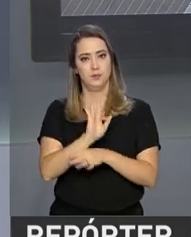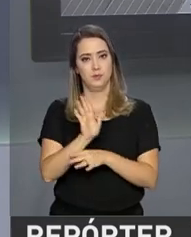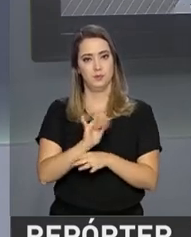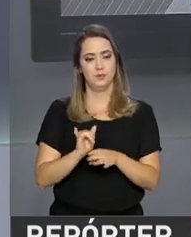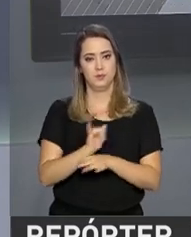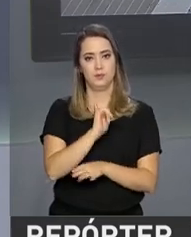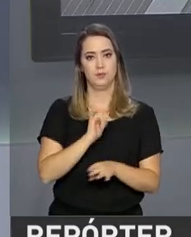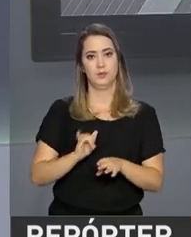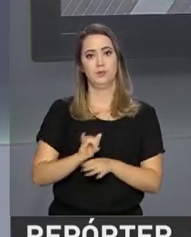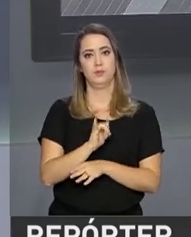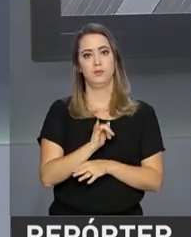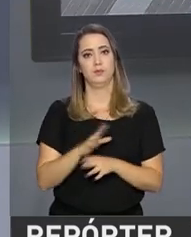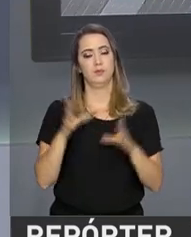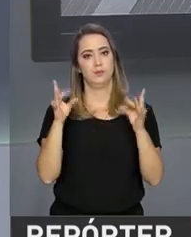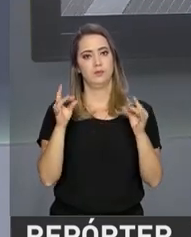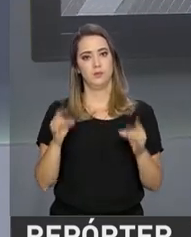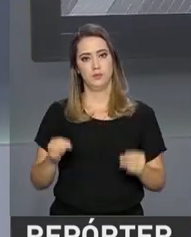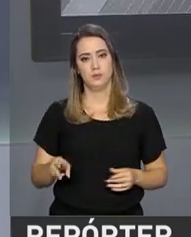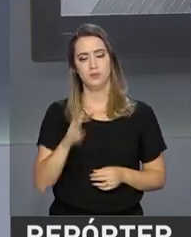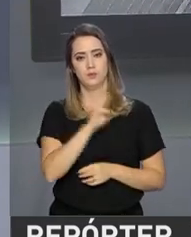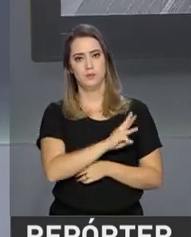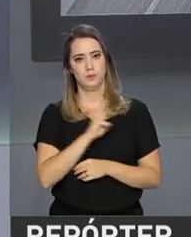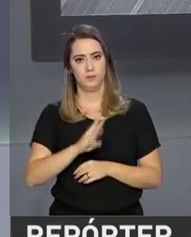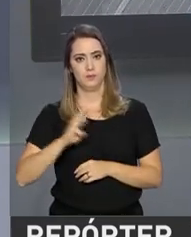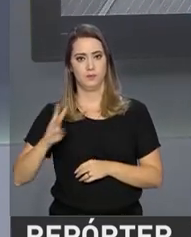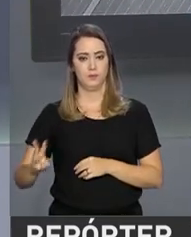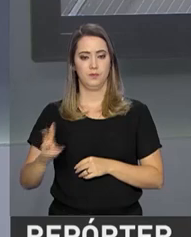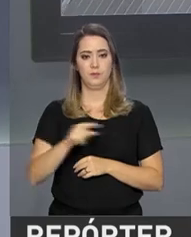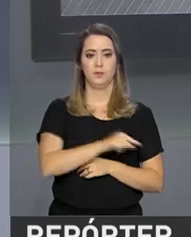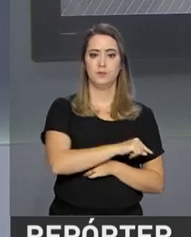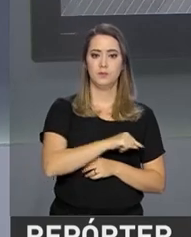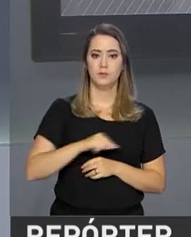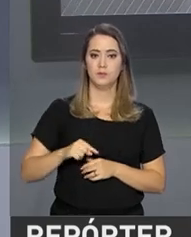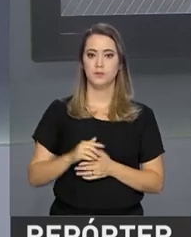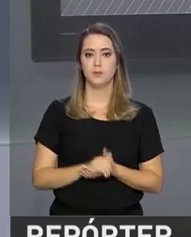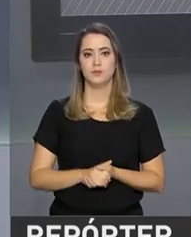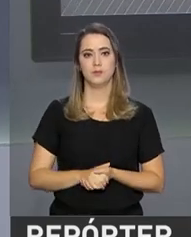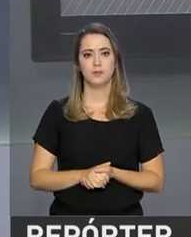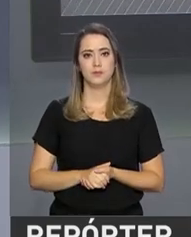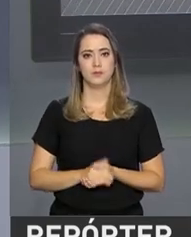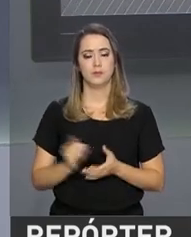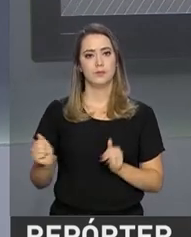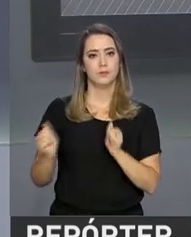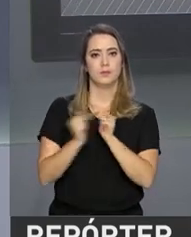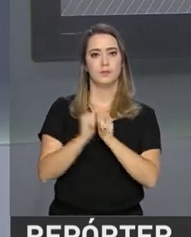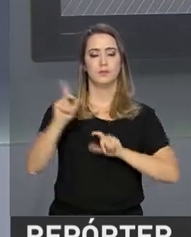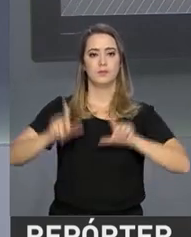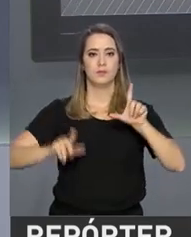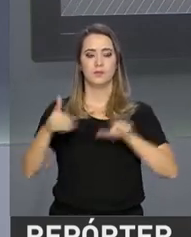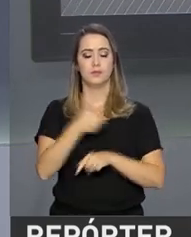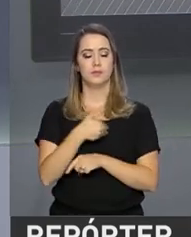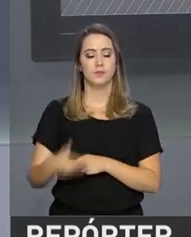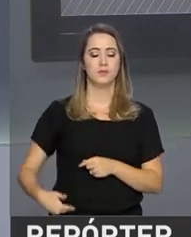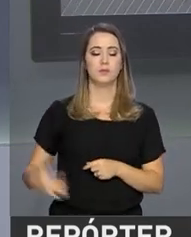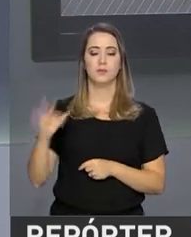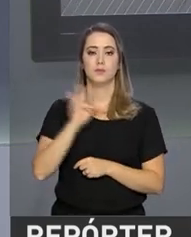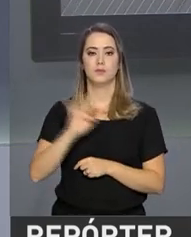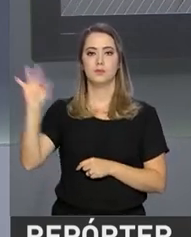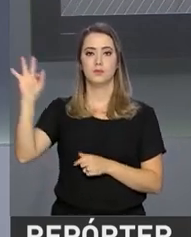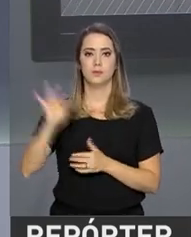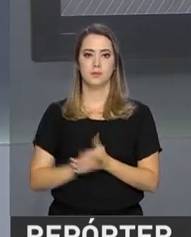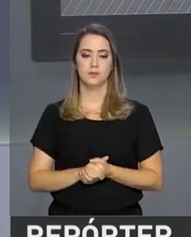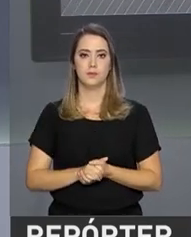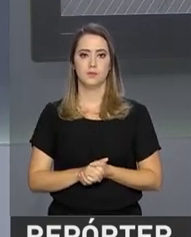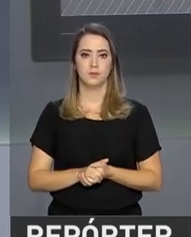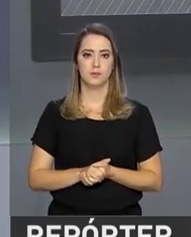as reportagens no youtube toda a nossa programação também está na página da nbr na internet continue com a gente e nbr a tv do governo